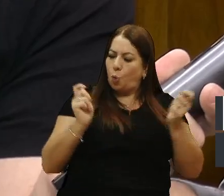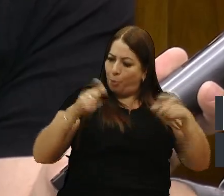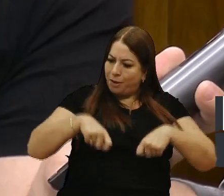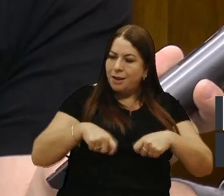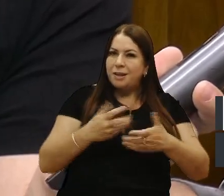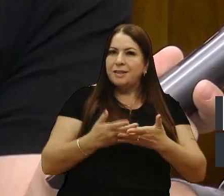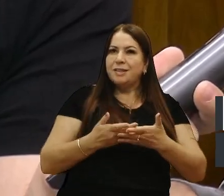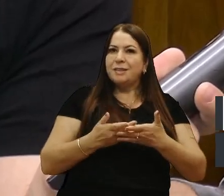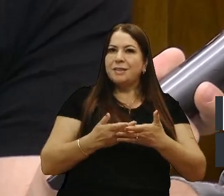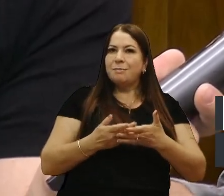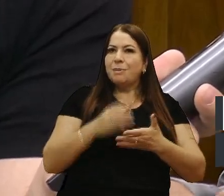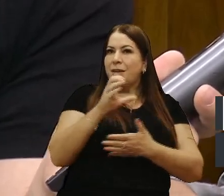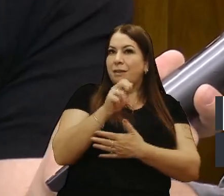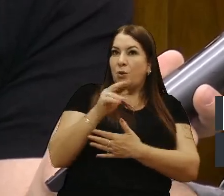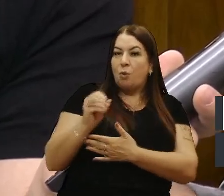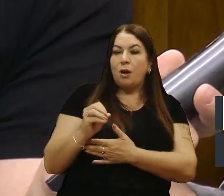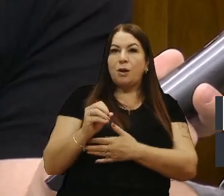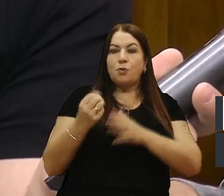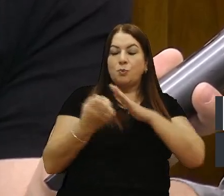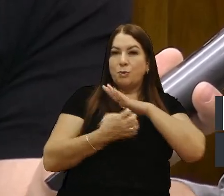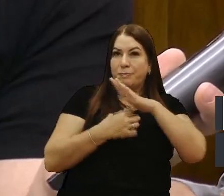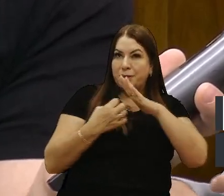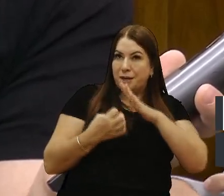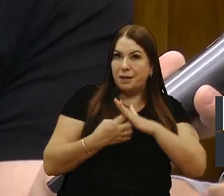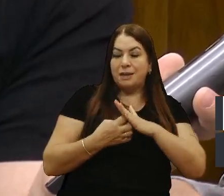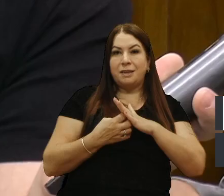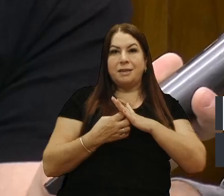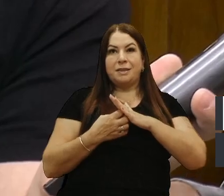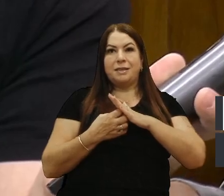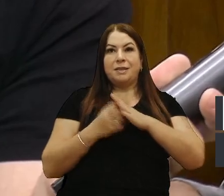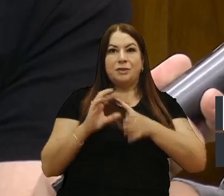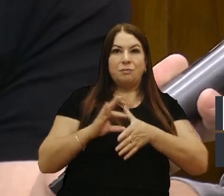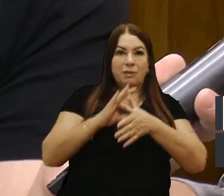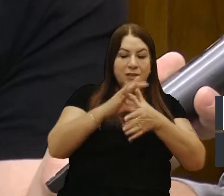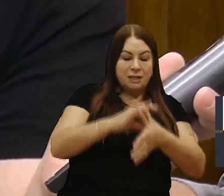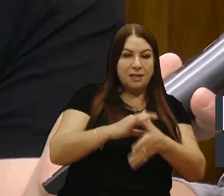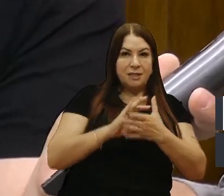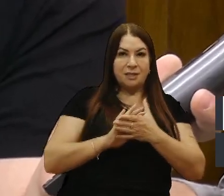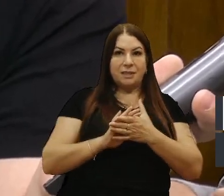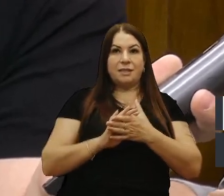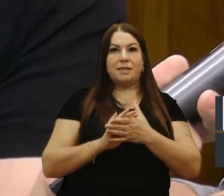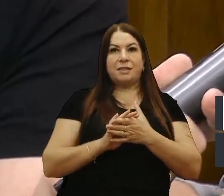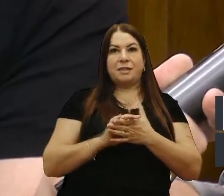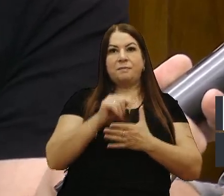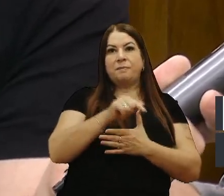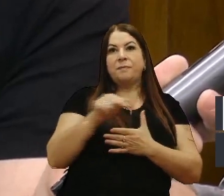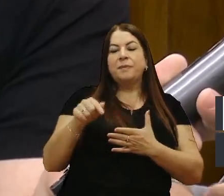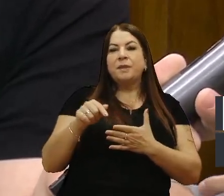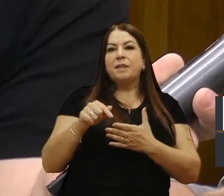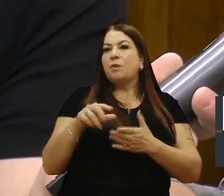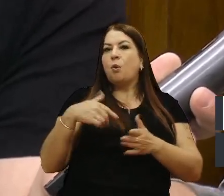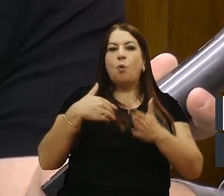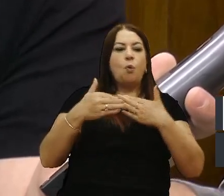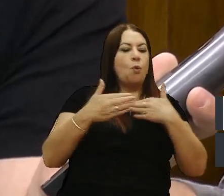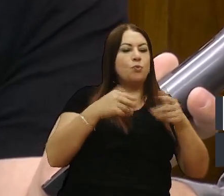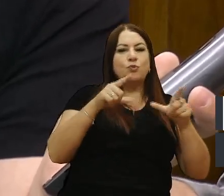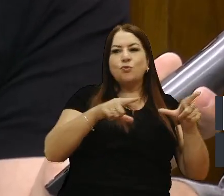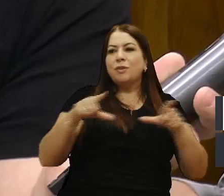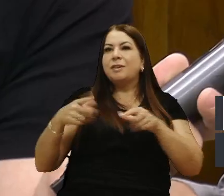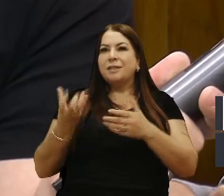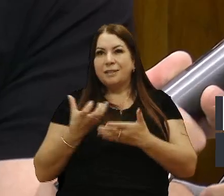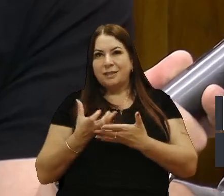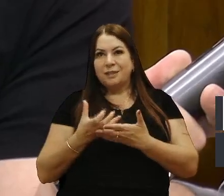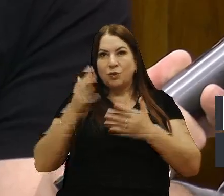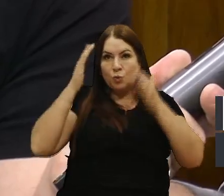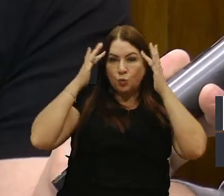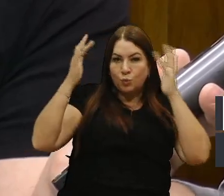para ocupar um cargo numa empresa, ocupar um cargo numa liderança, ocupar um cargo aonde ele quiser, no